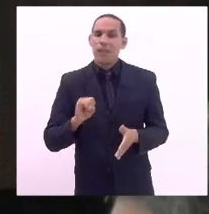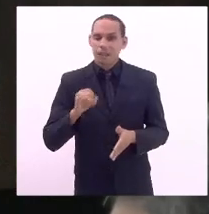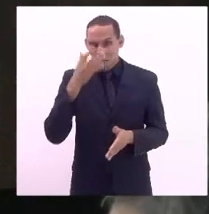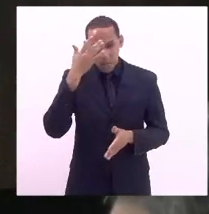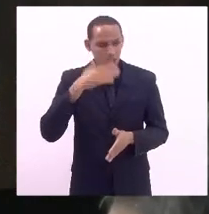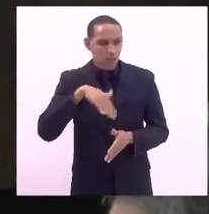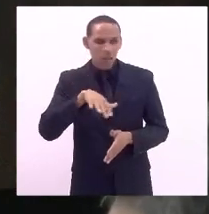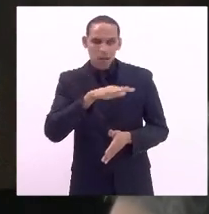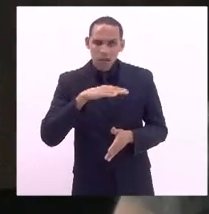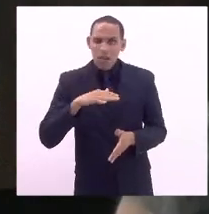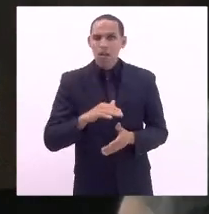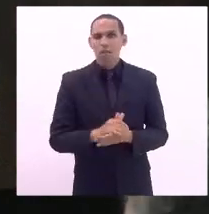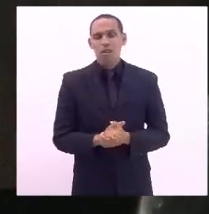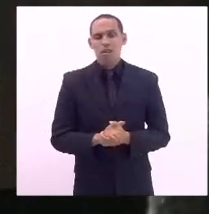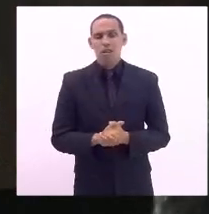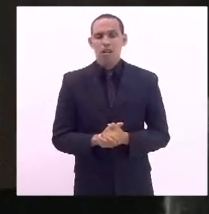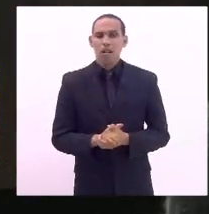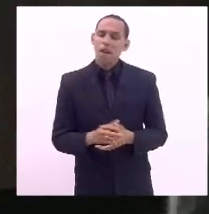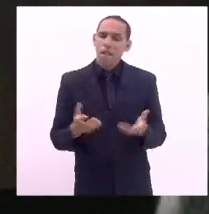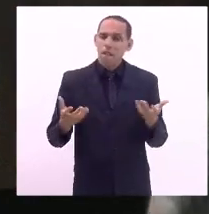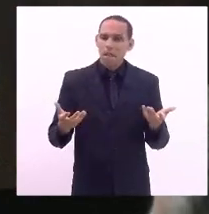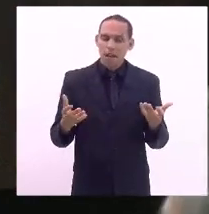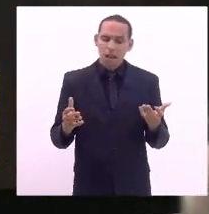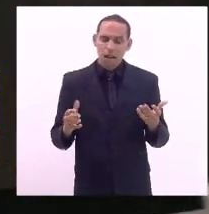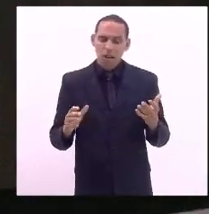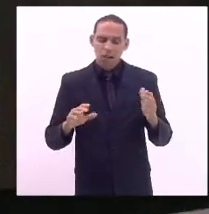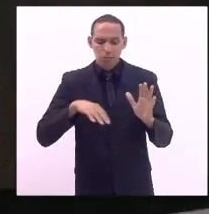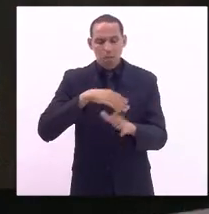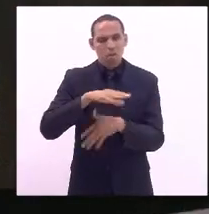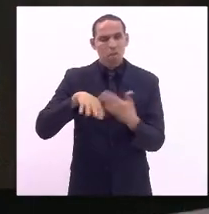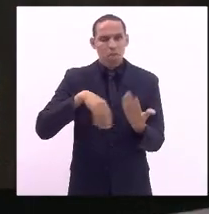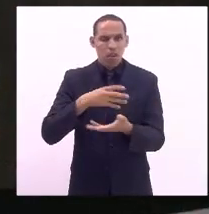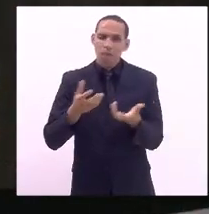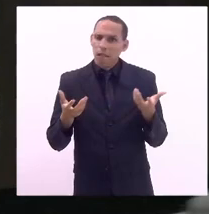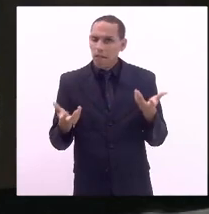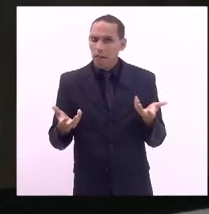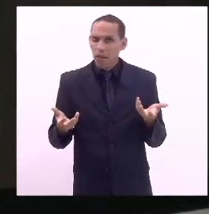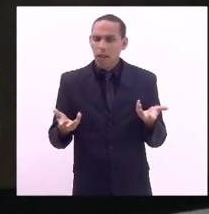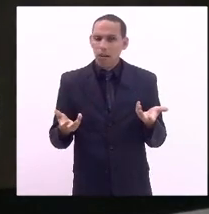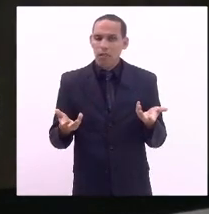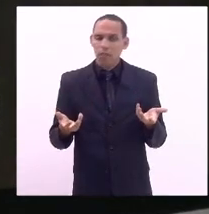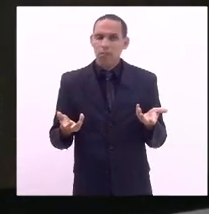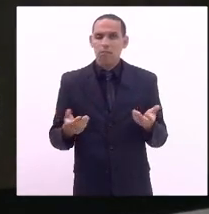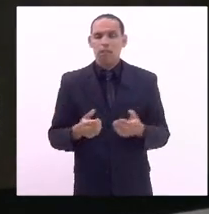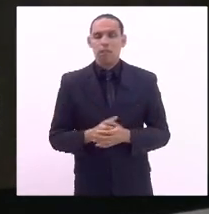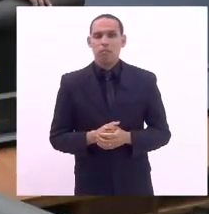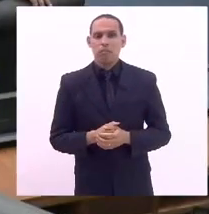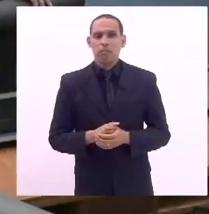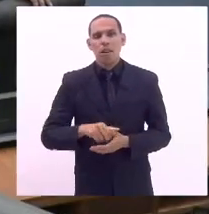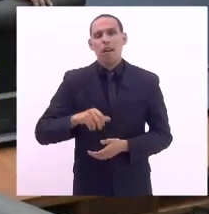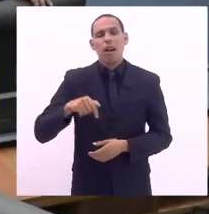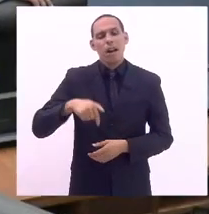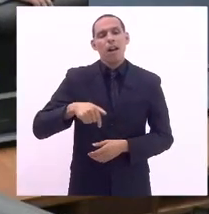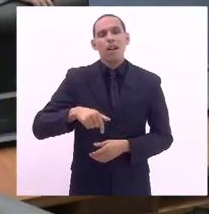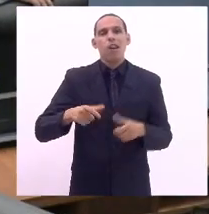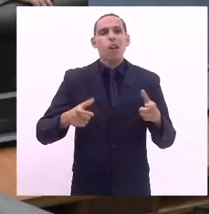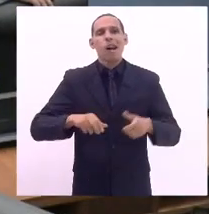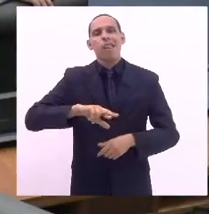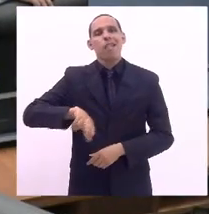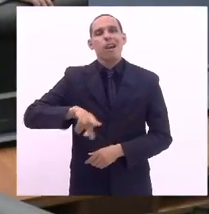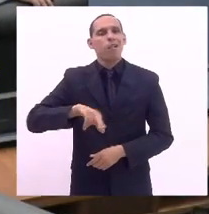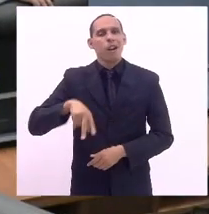fazer... Se as pessoas querem fazer isso... Se as pessoas querem fazer isso, não é no lugar de